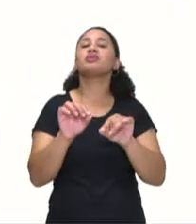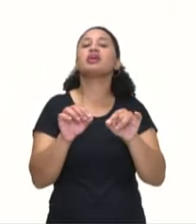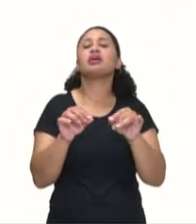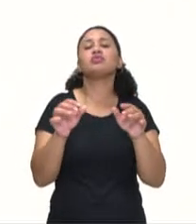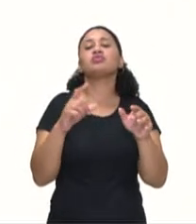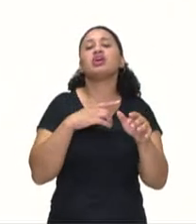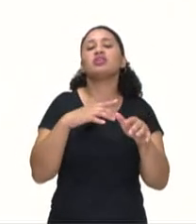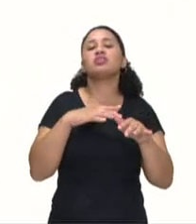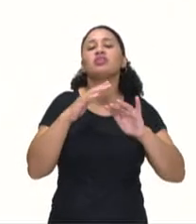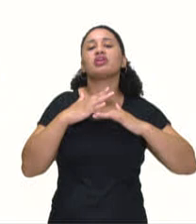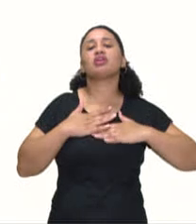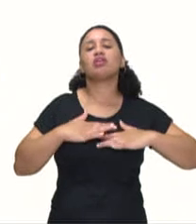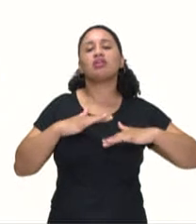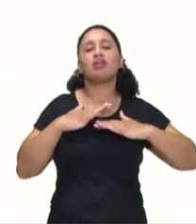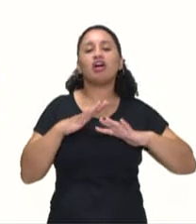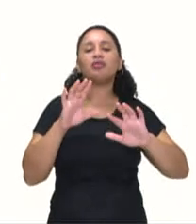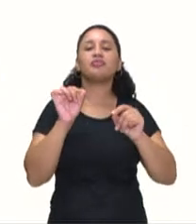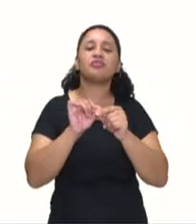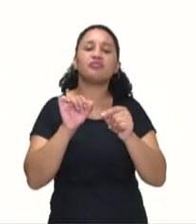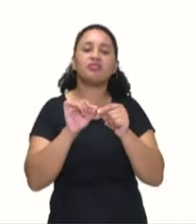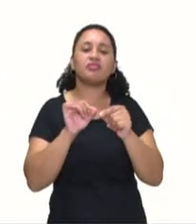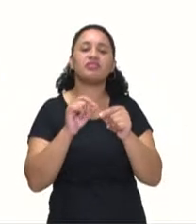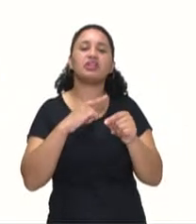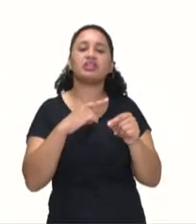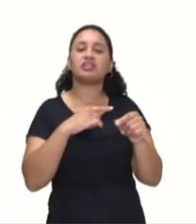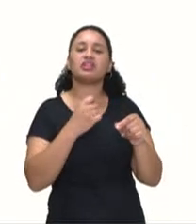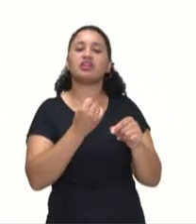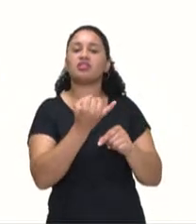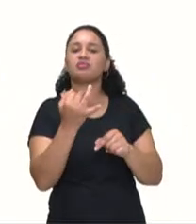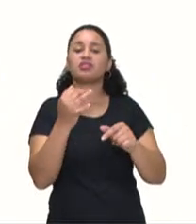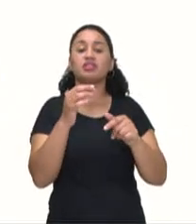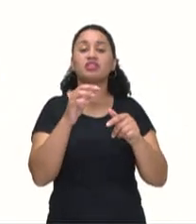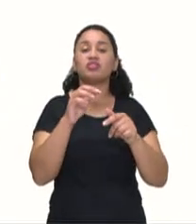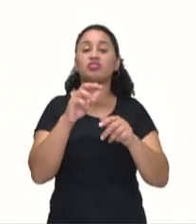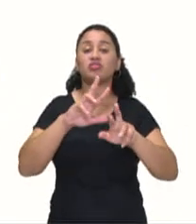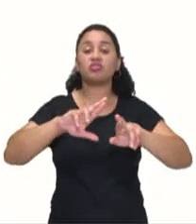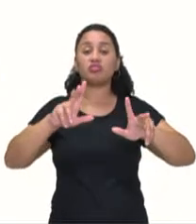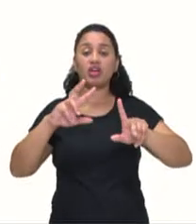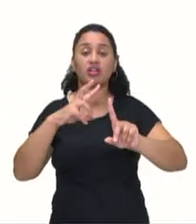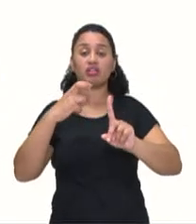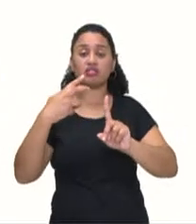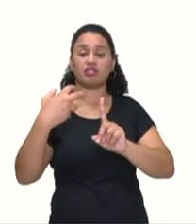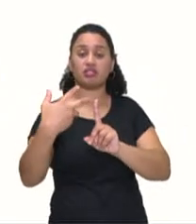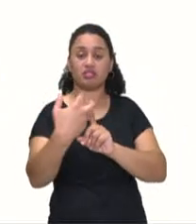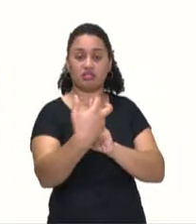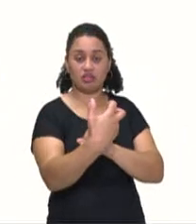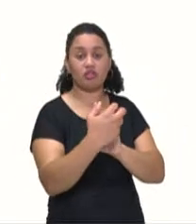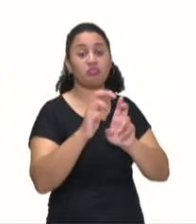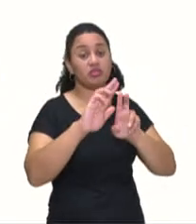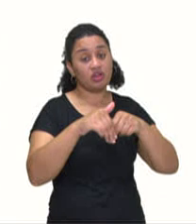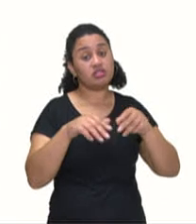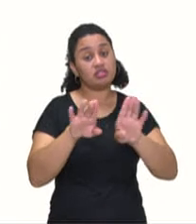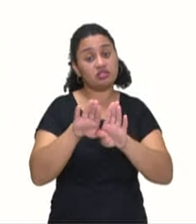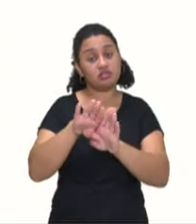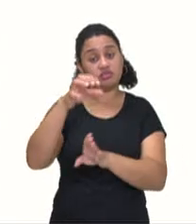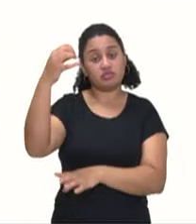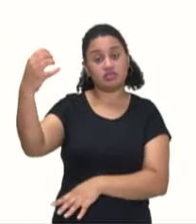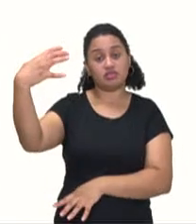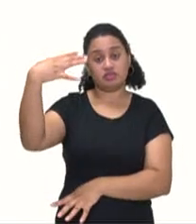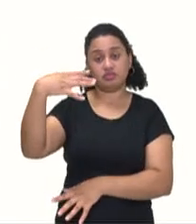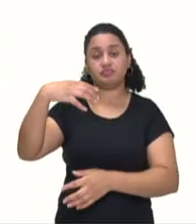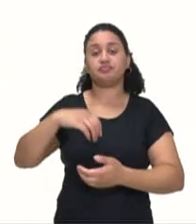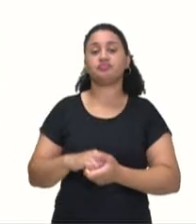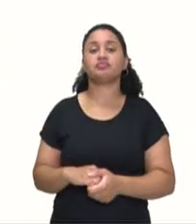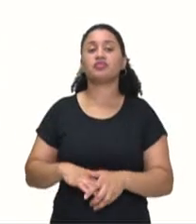suave, produzindo efeitos mutáveis em função da luz. Ao